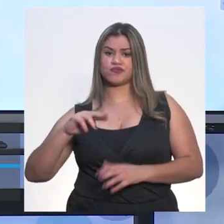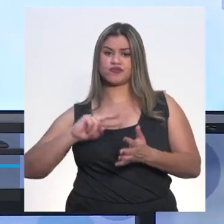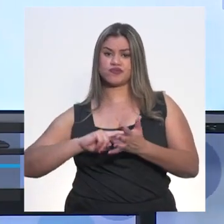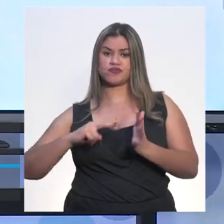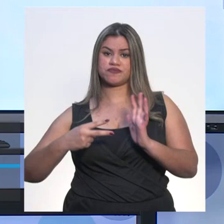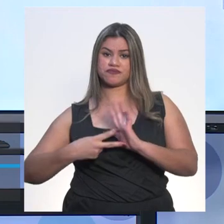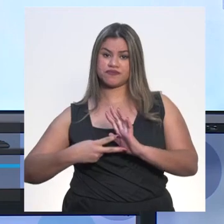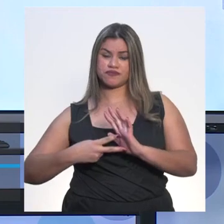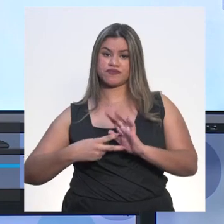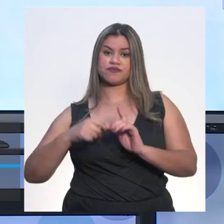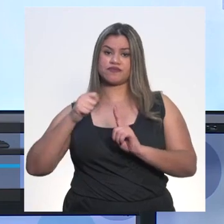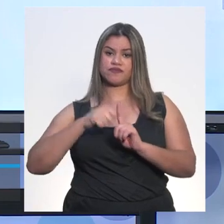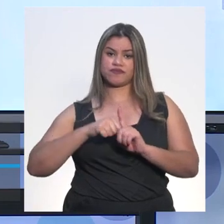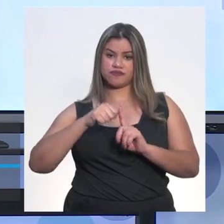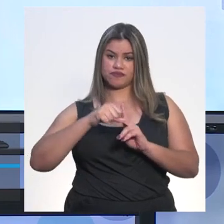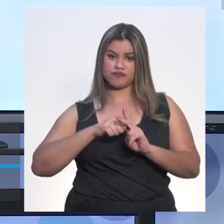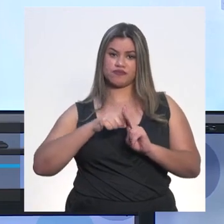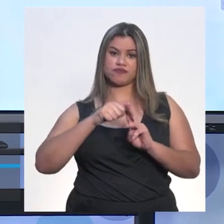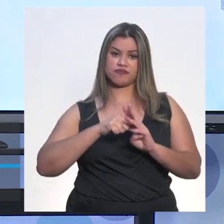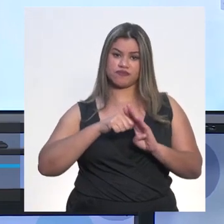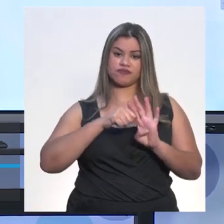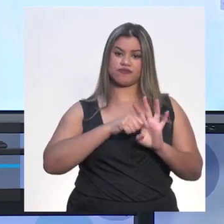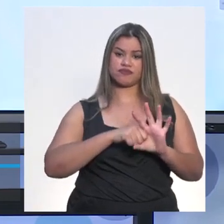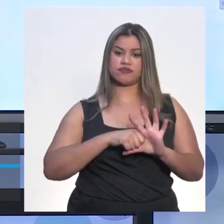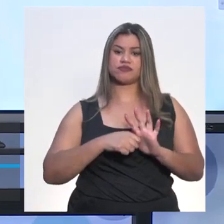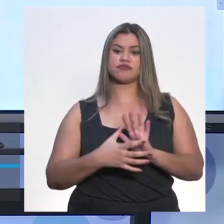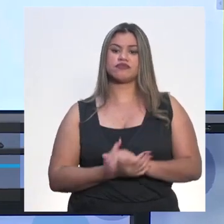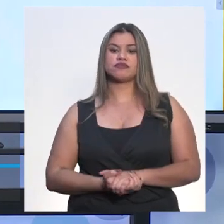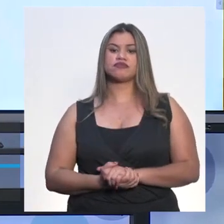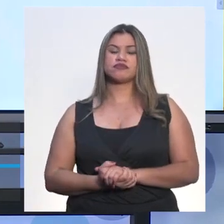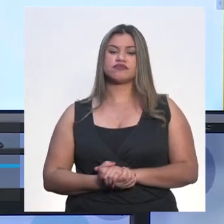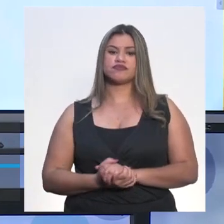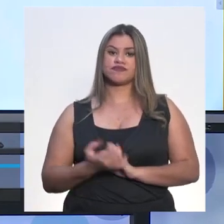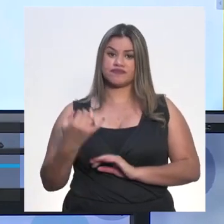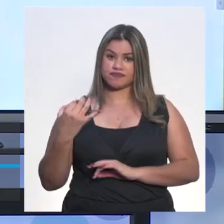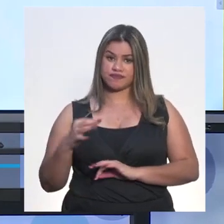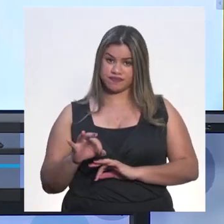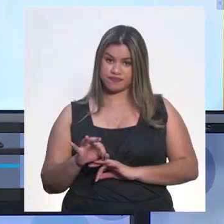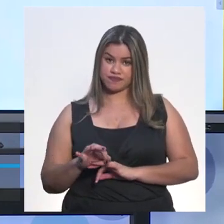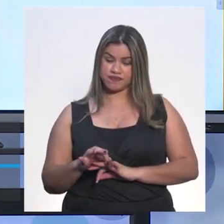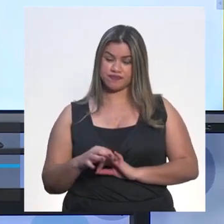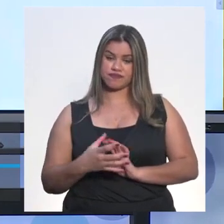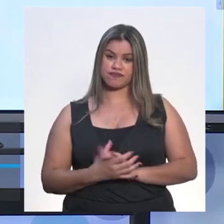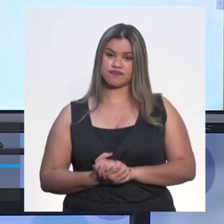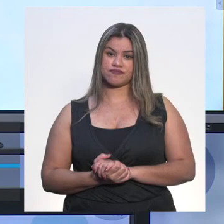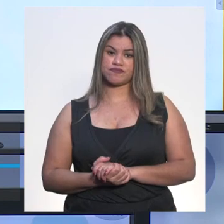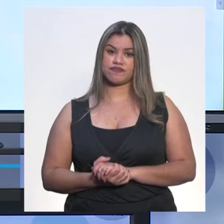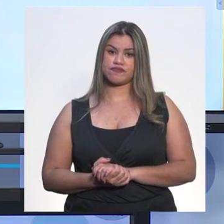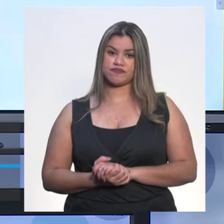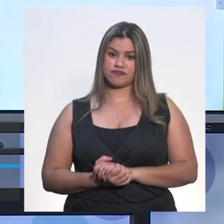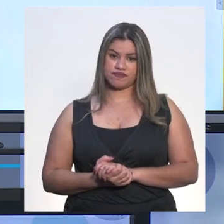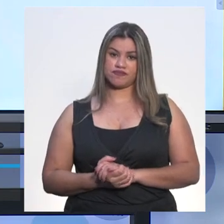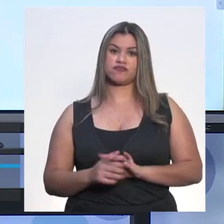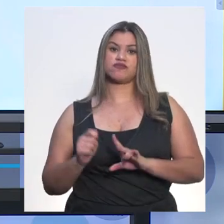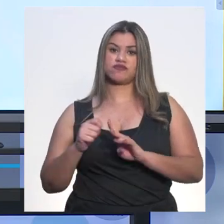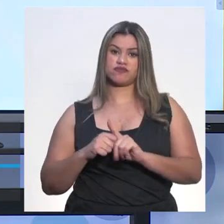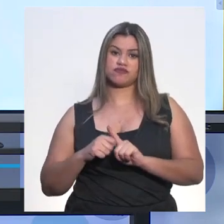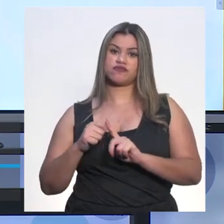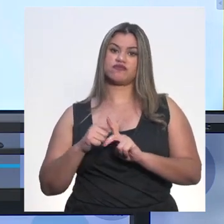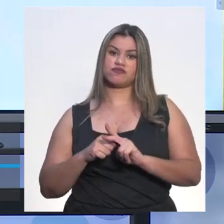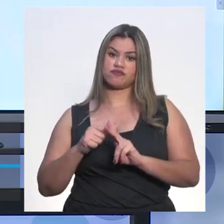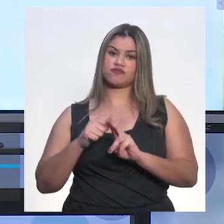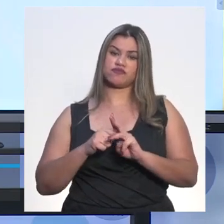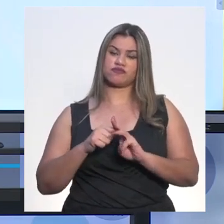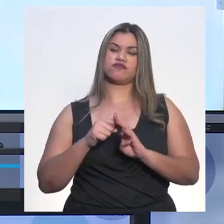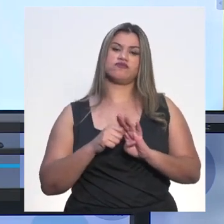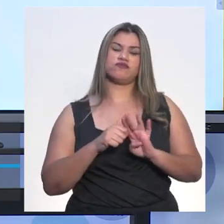significa ao mês, correto? A leitura é essa, ao mês. Então, esse